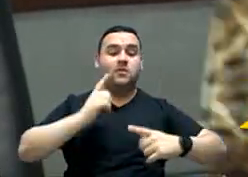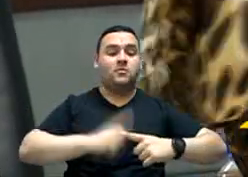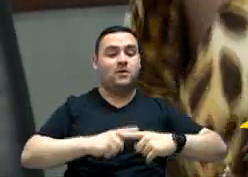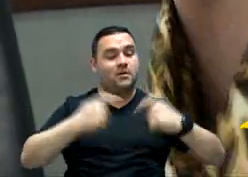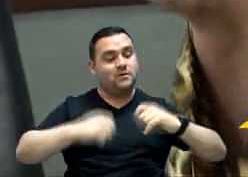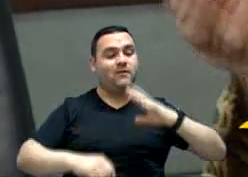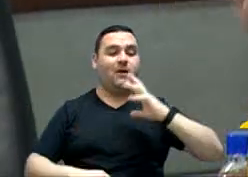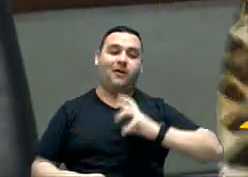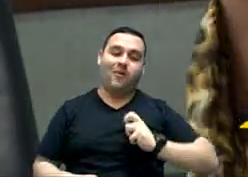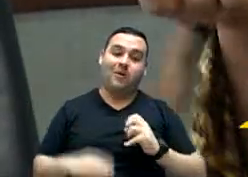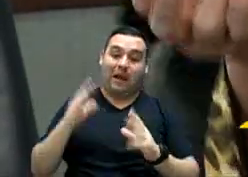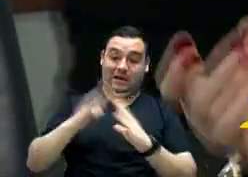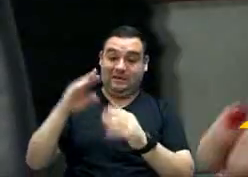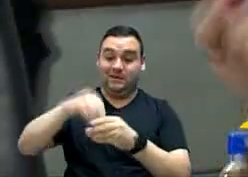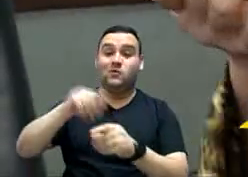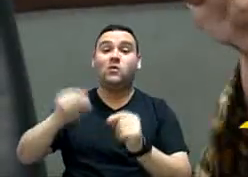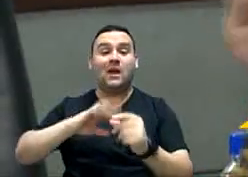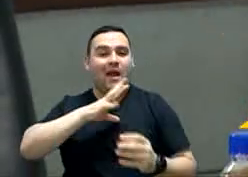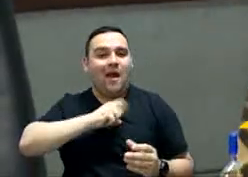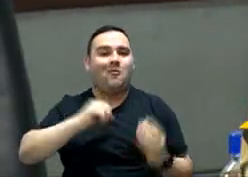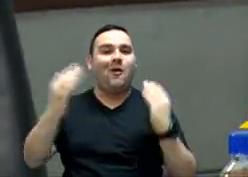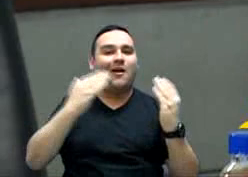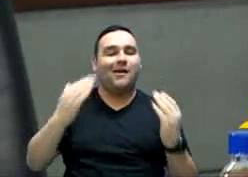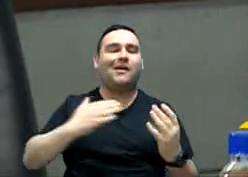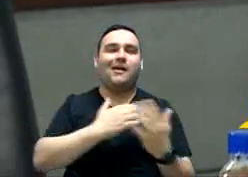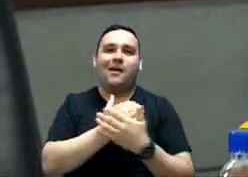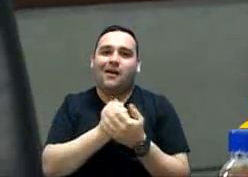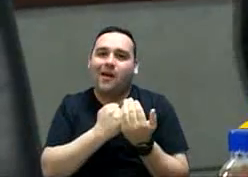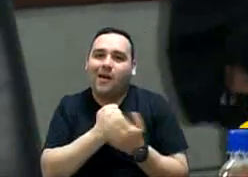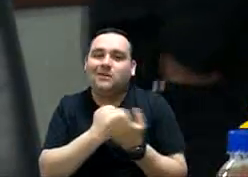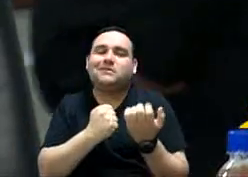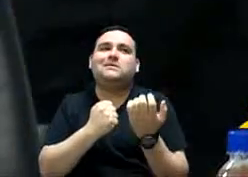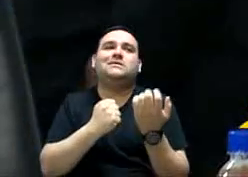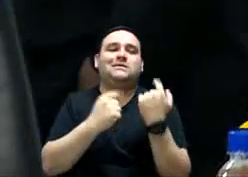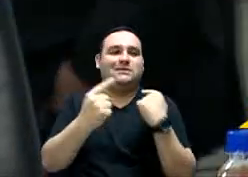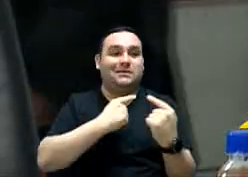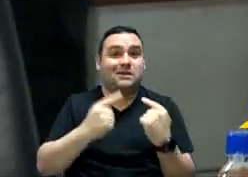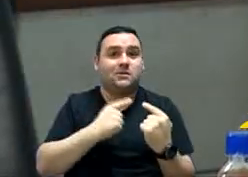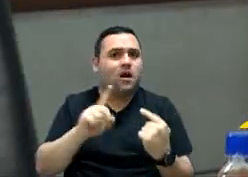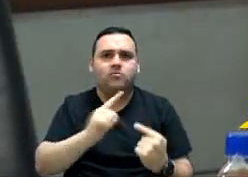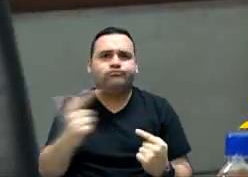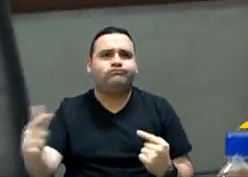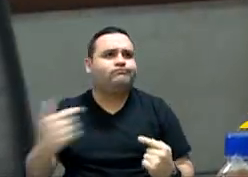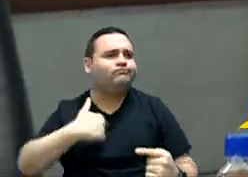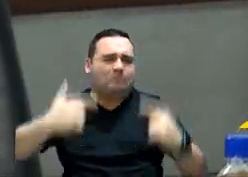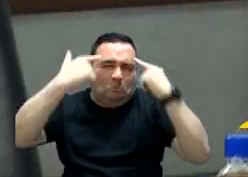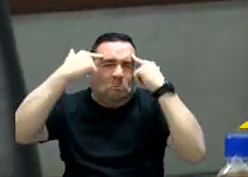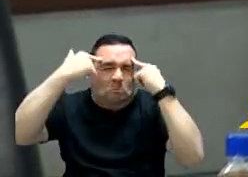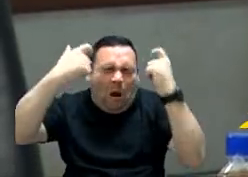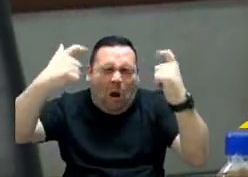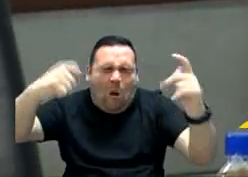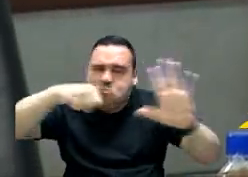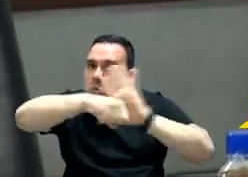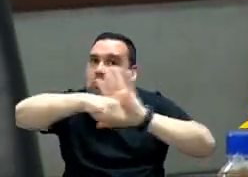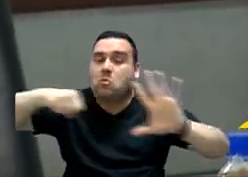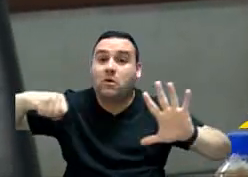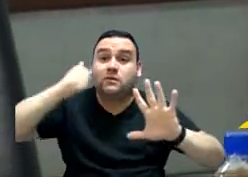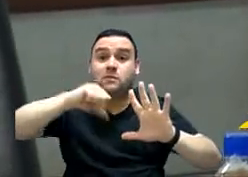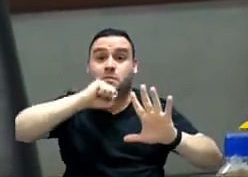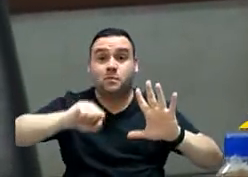deveria ter o amor, a compreensão, o carinho, o diálogo, tem muita agressão. Então, através da criança, a